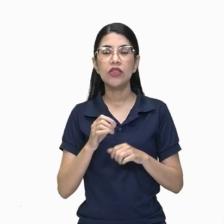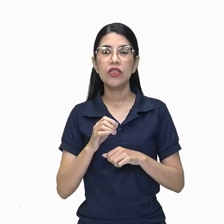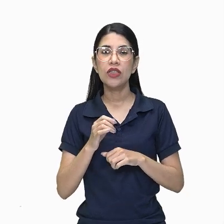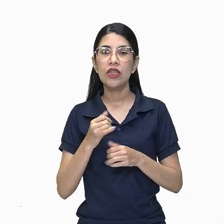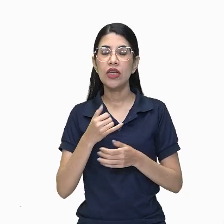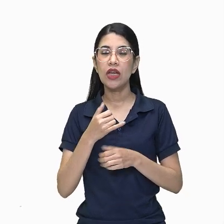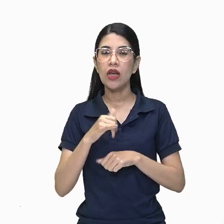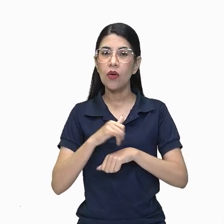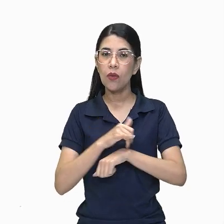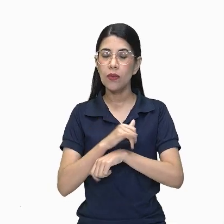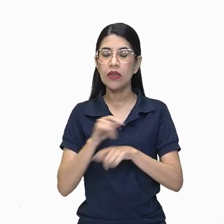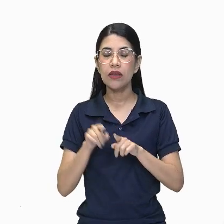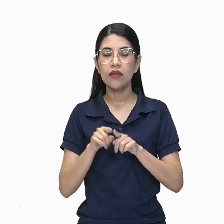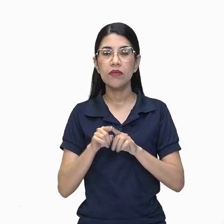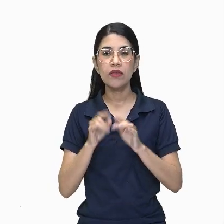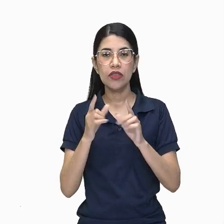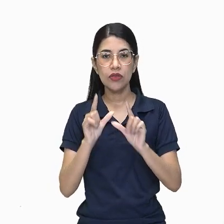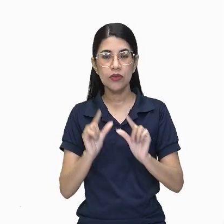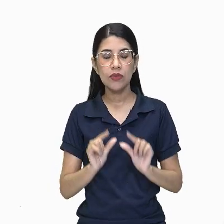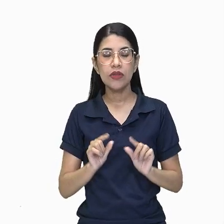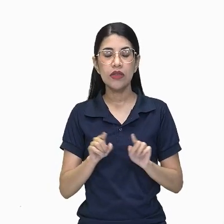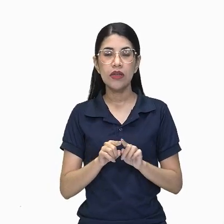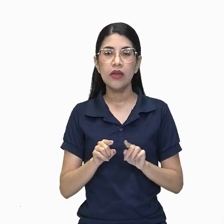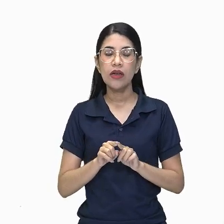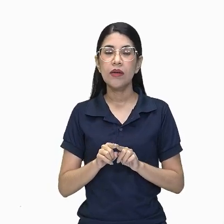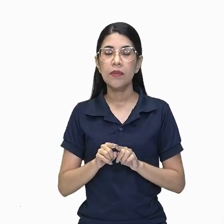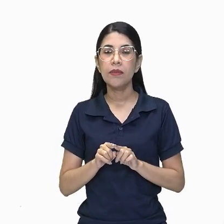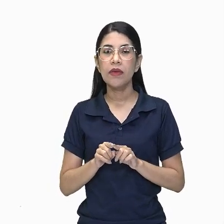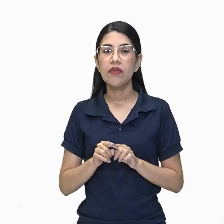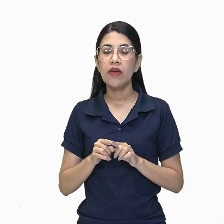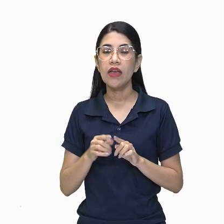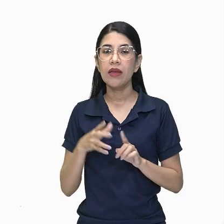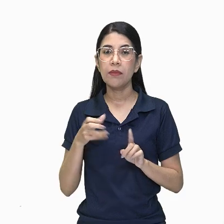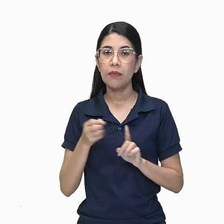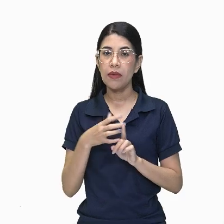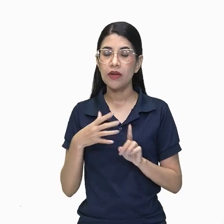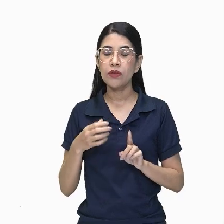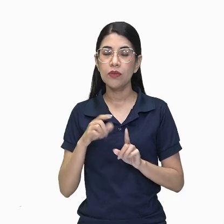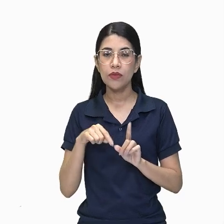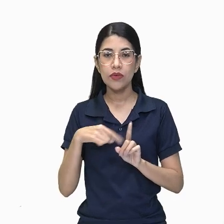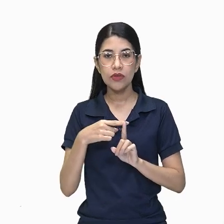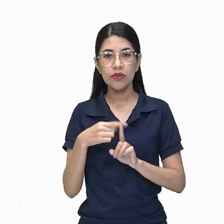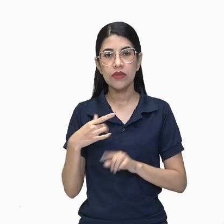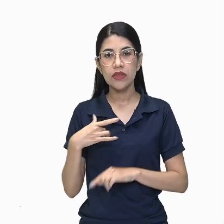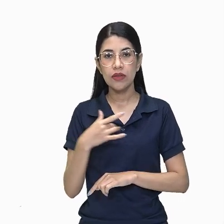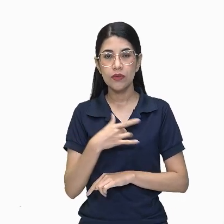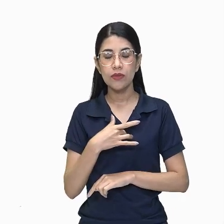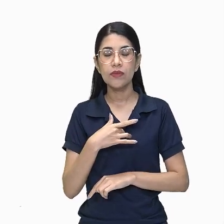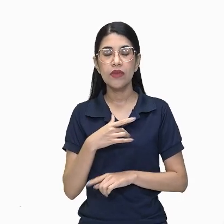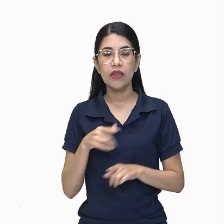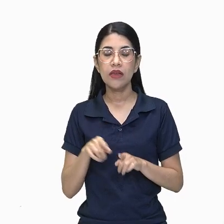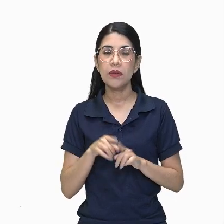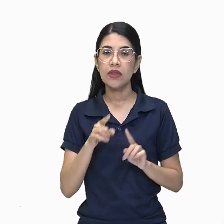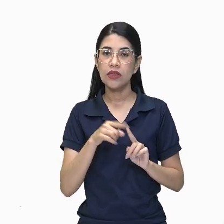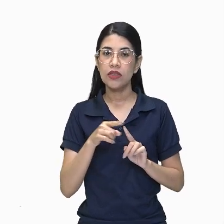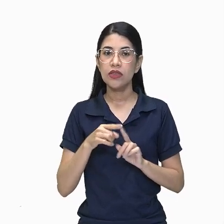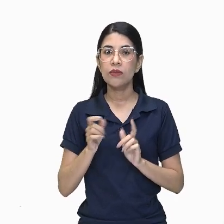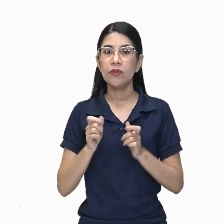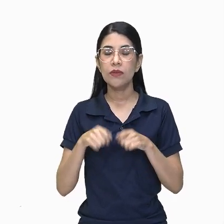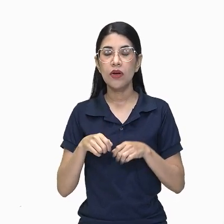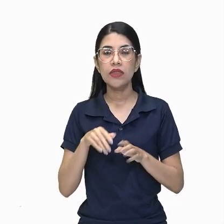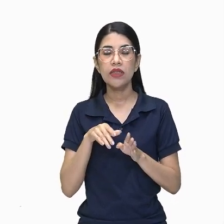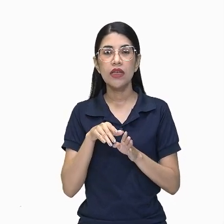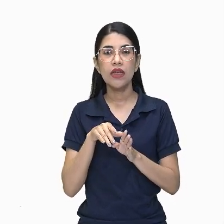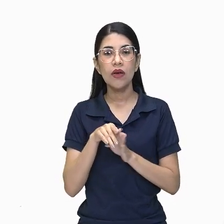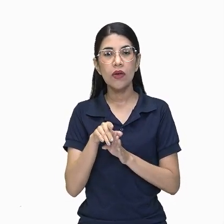percentual de massa gorda e, obviamente, tendo impacto positivo na nossa saúde. E esse tipo de ginástica também pode ser